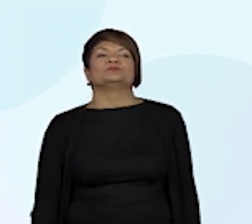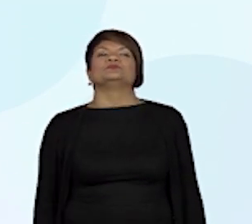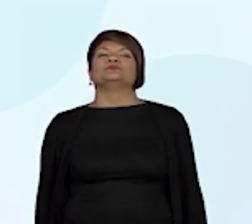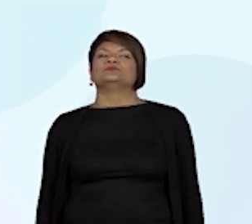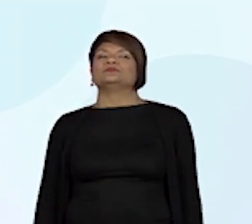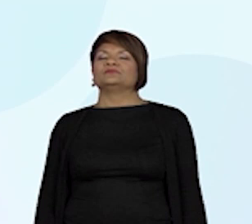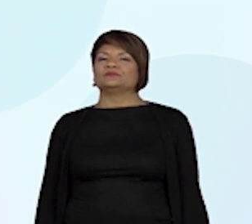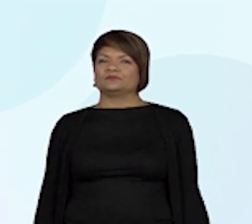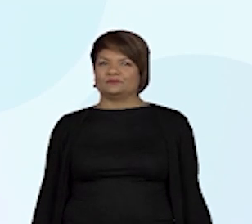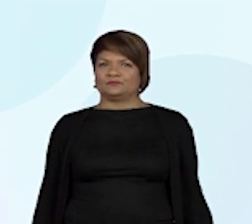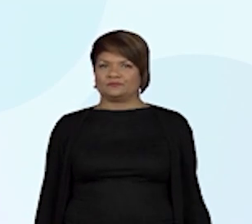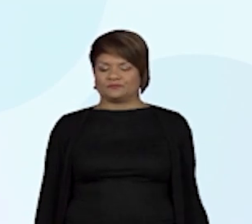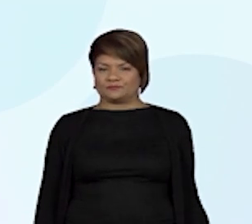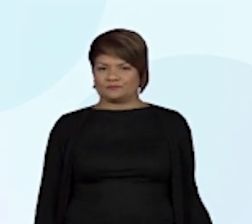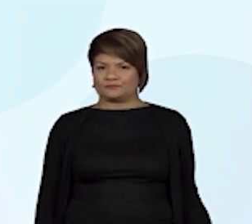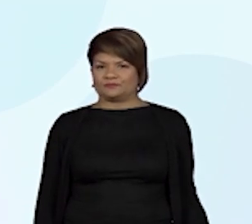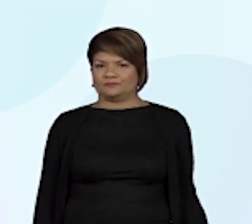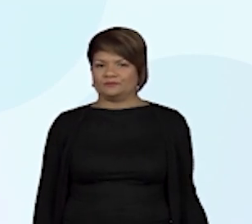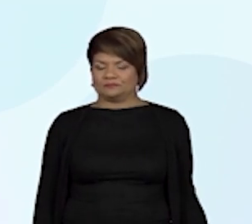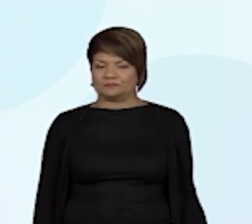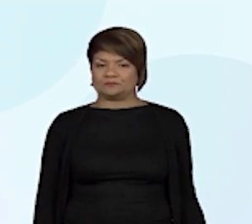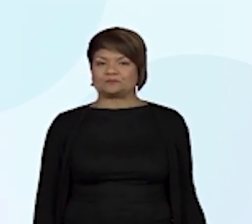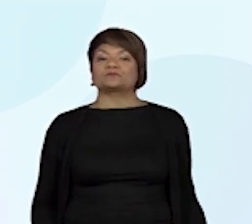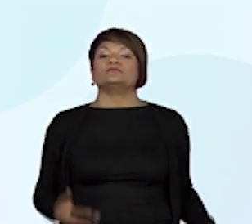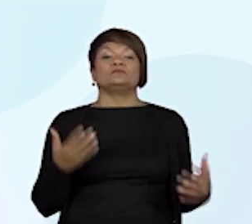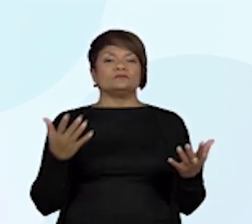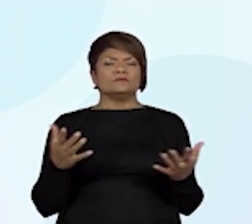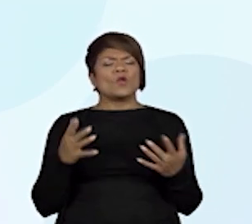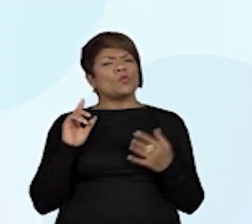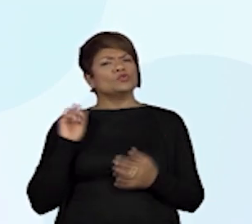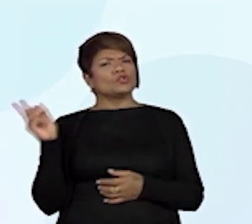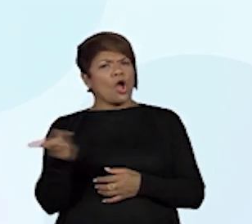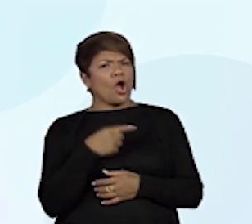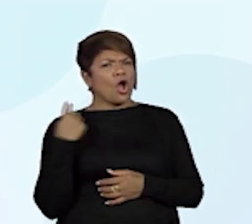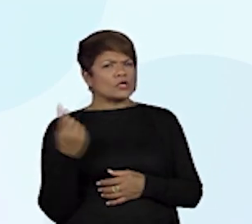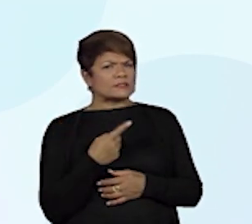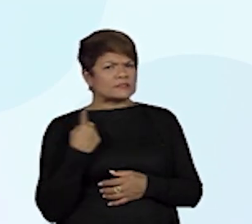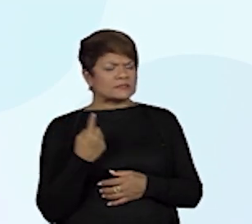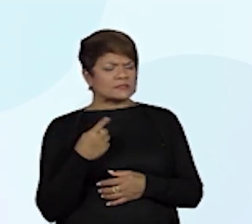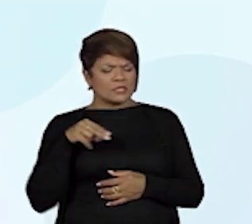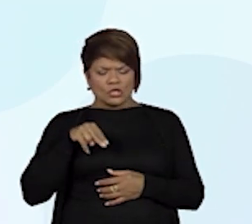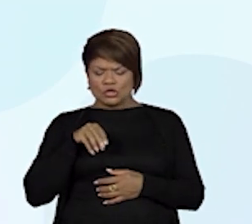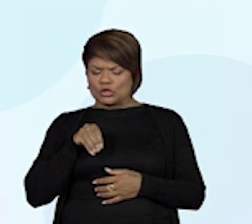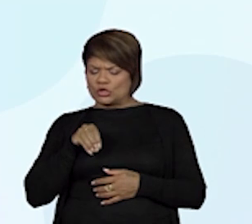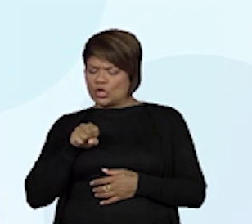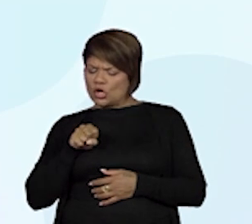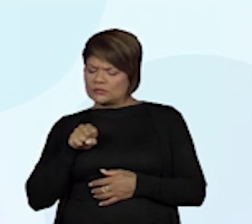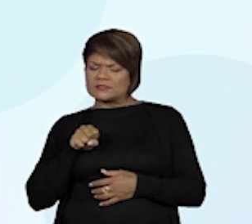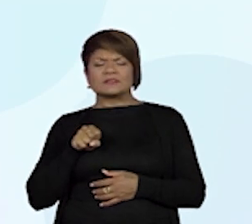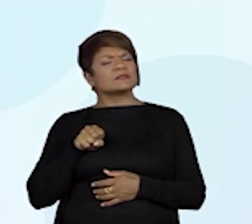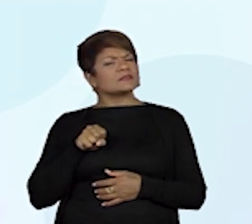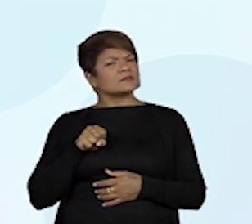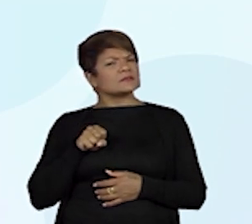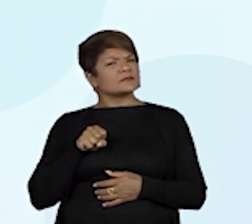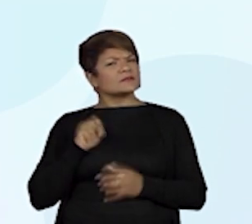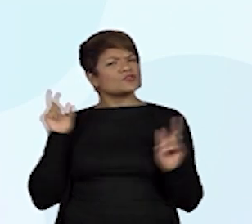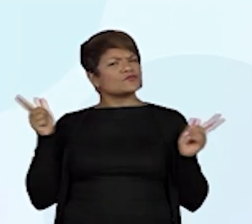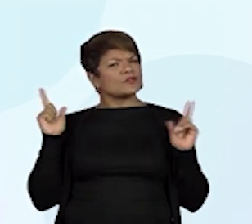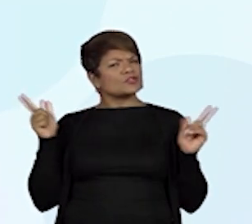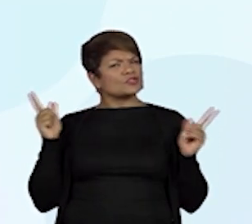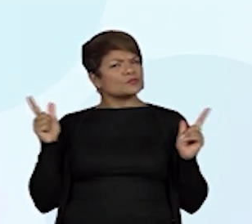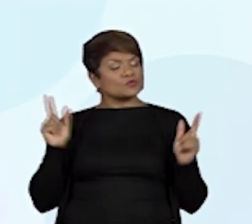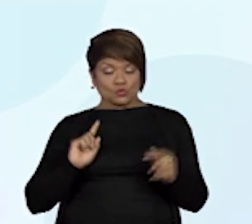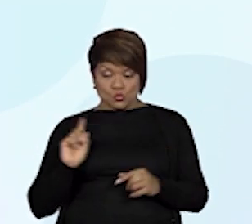Sim. Mas, professora Joyce, aparece um nós. Nós nos divertimos muito. Isso mesmo.